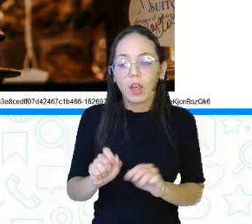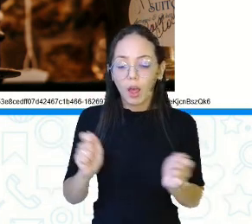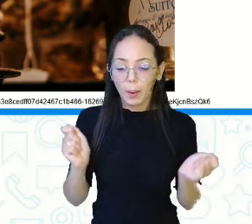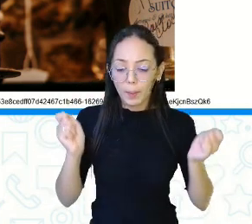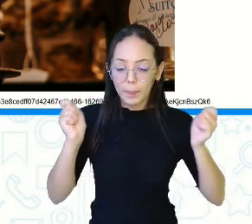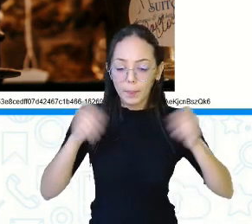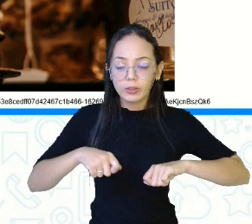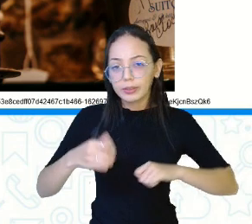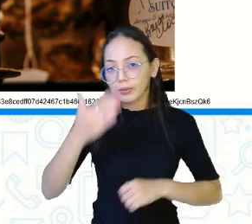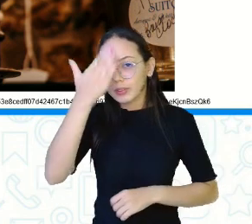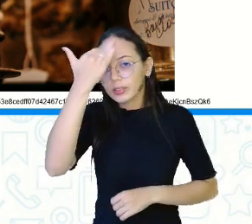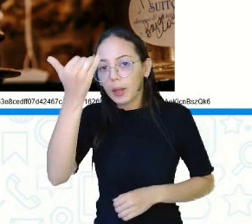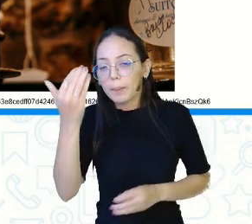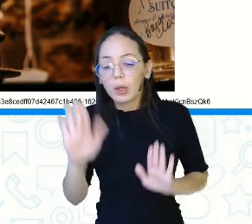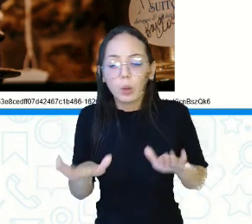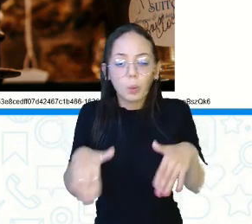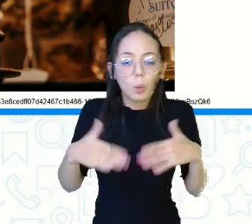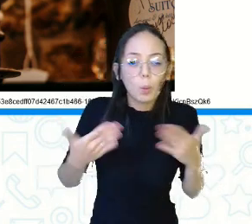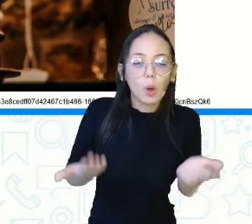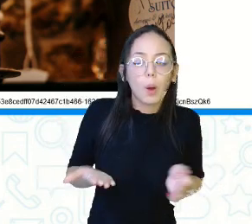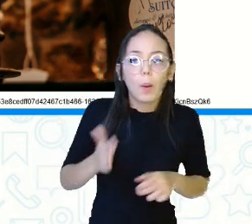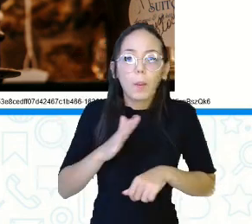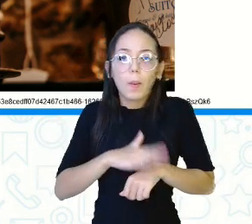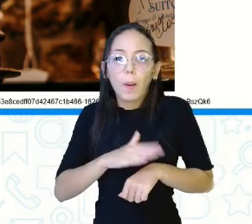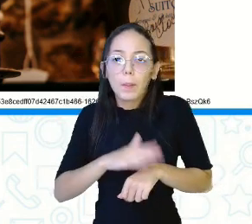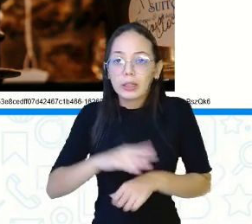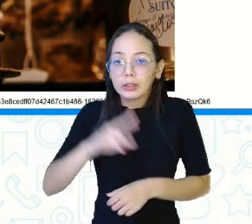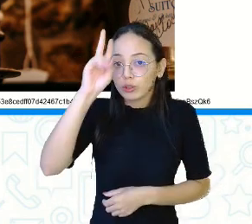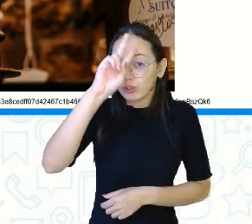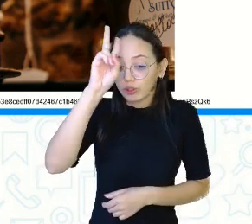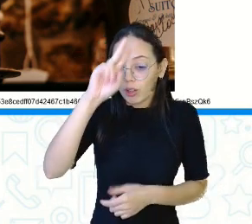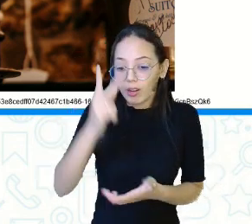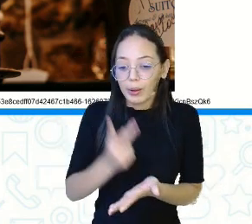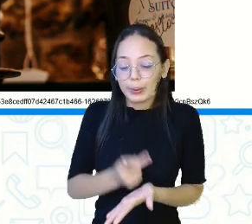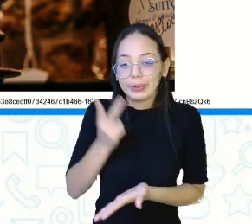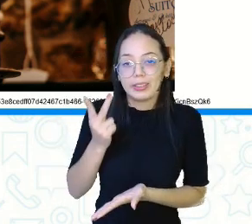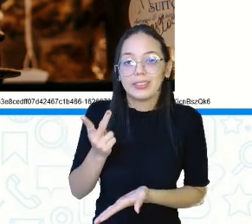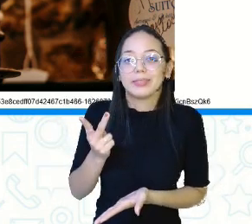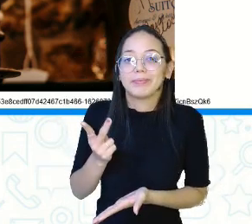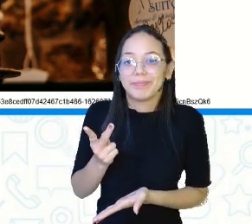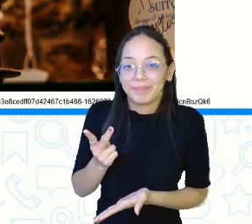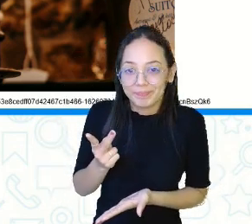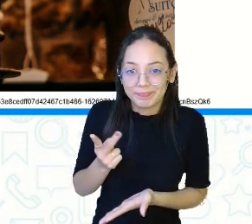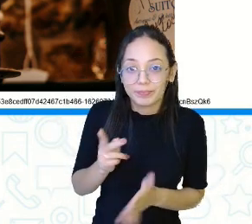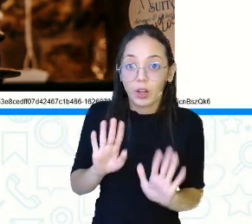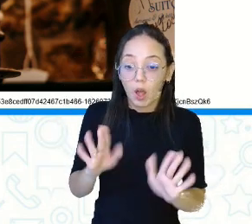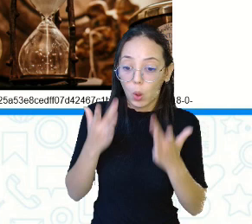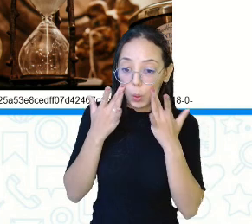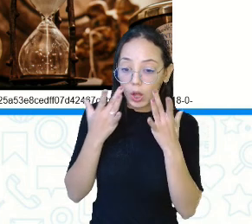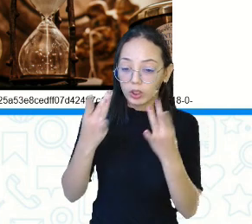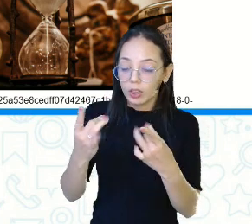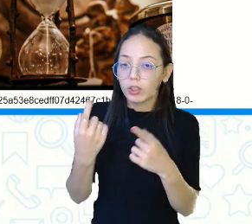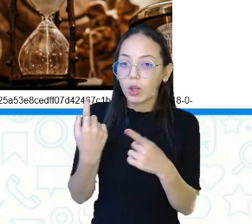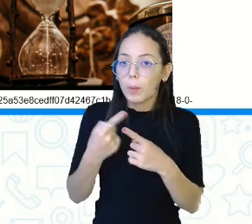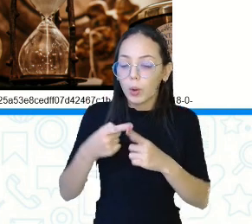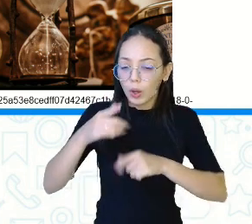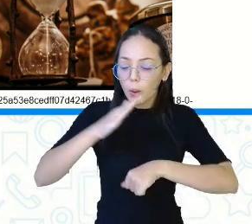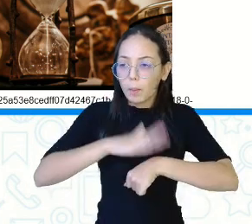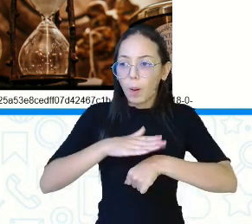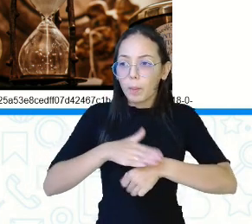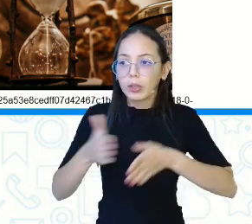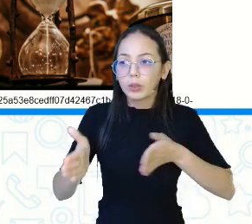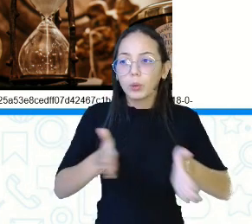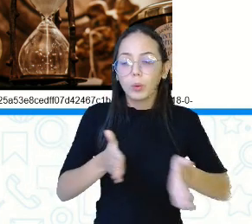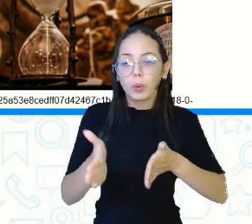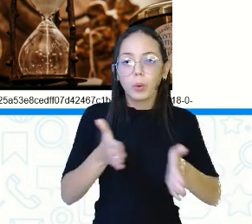possível saber em que momento a história acontece. Agora, fica bem atento, porque esse tempo ele pode